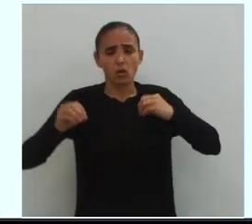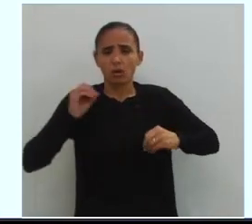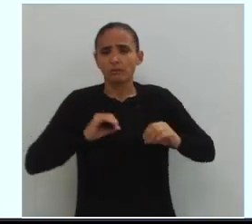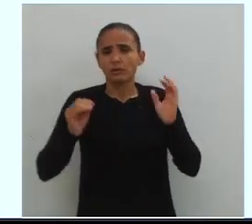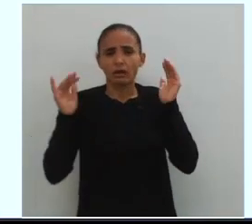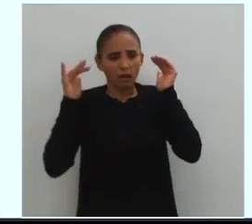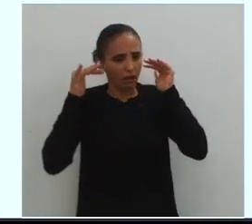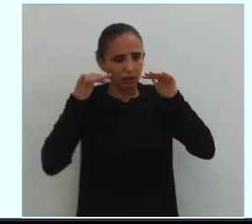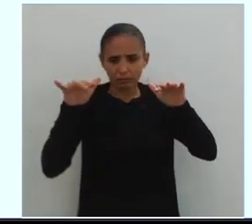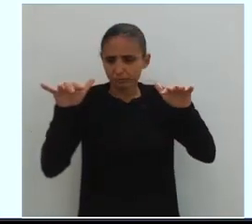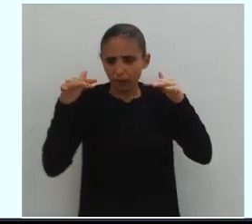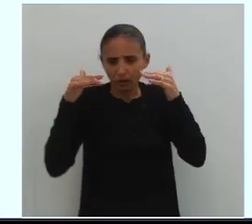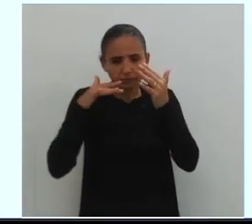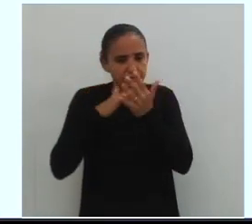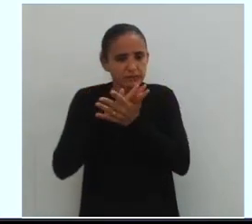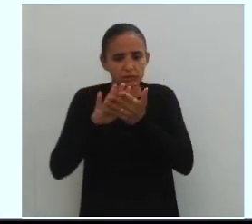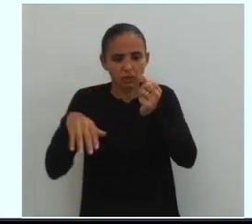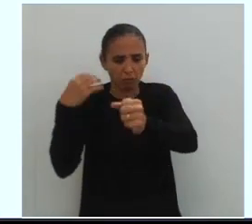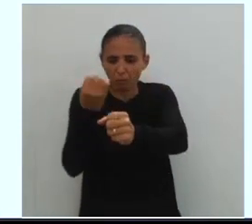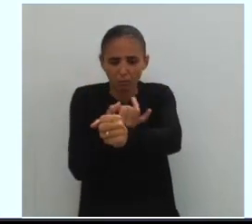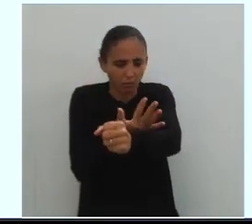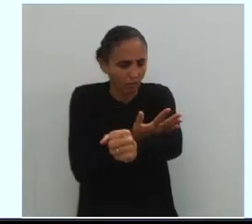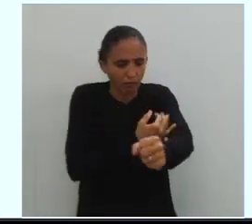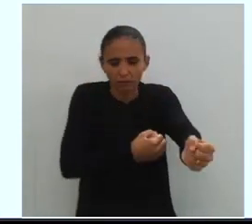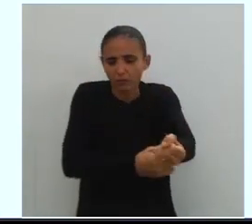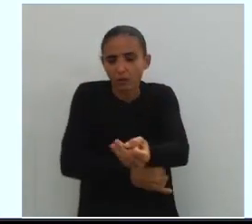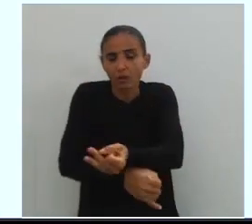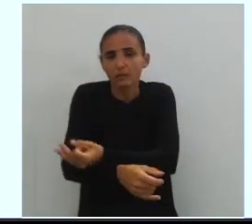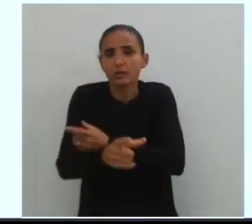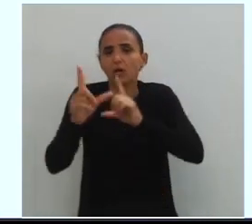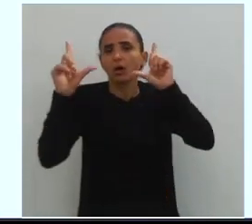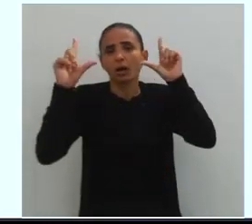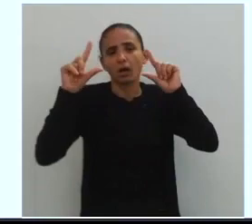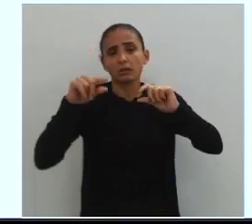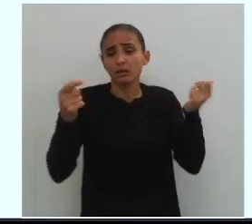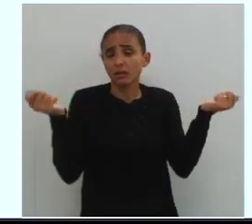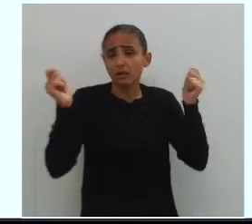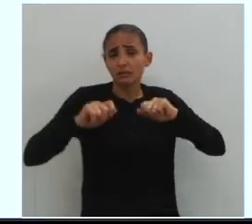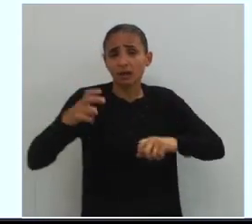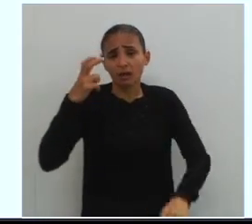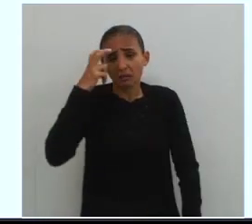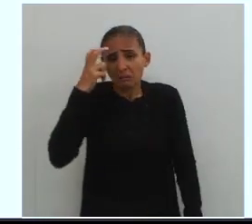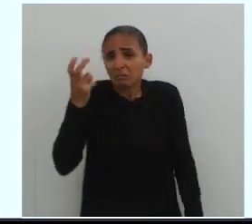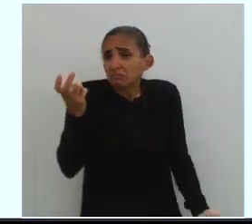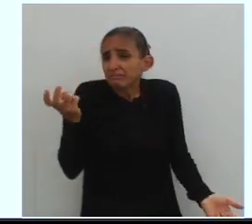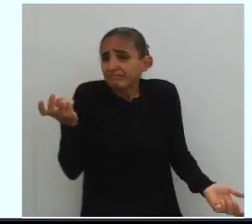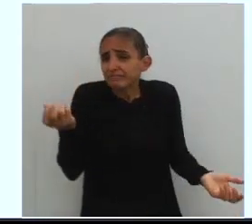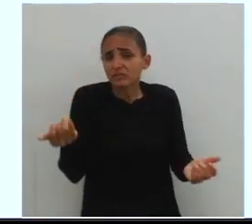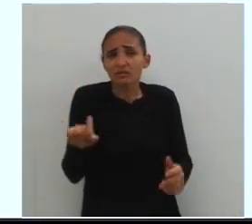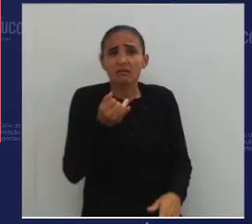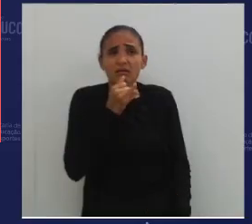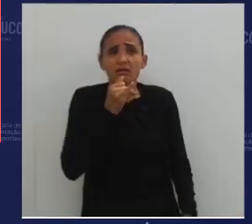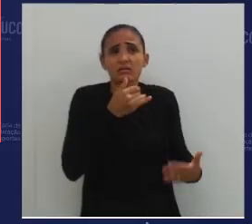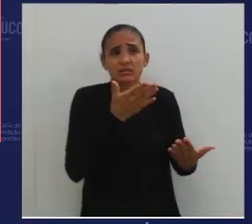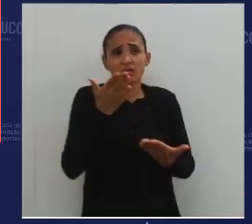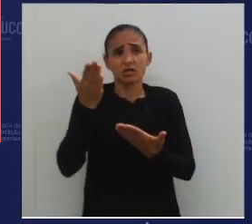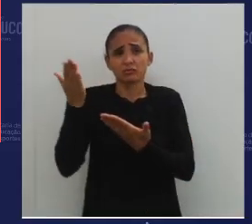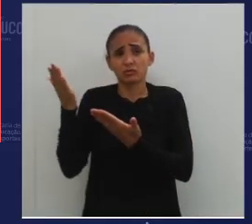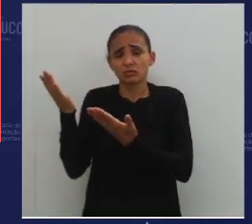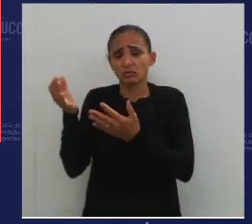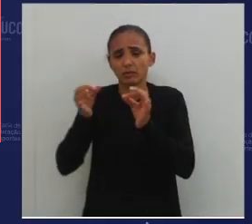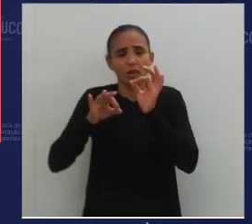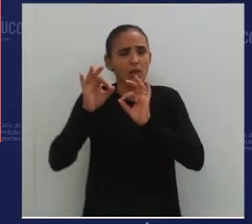a concentração, a tensão emocional e a capacidade intelectual. Exemplos aí